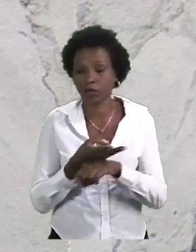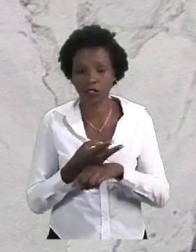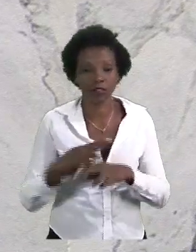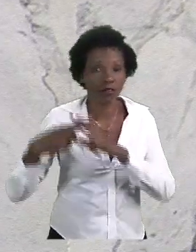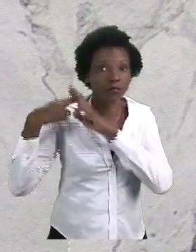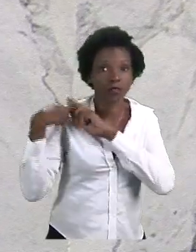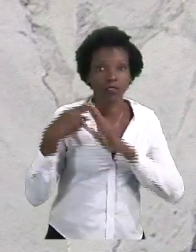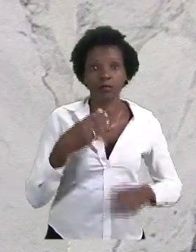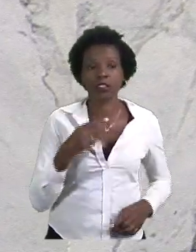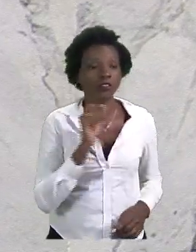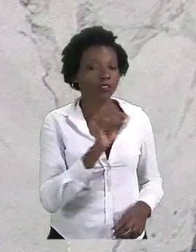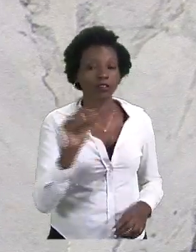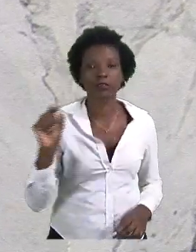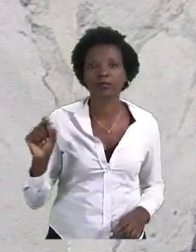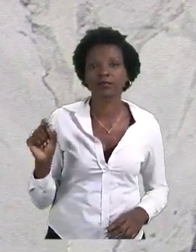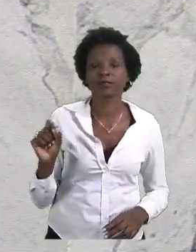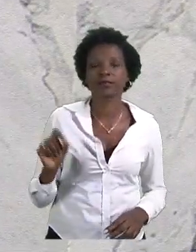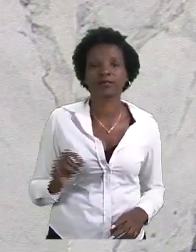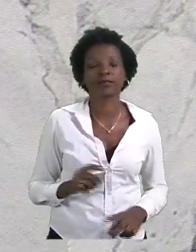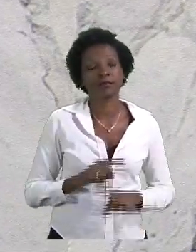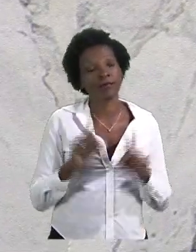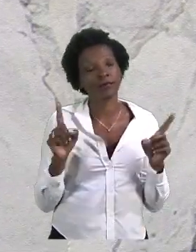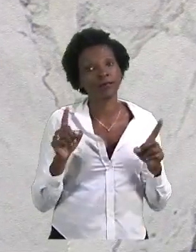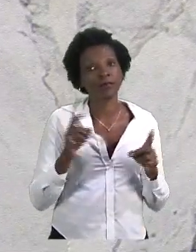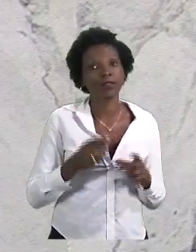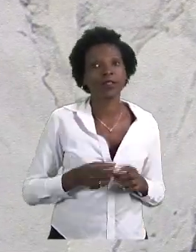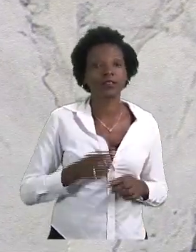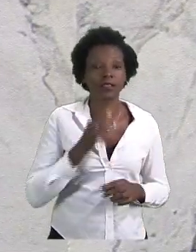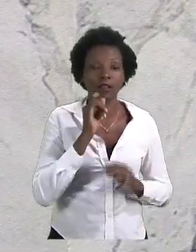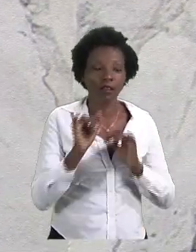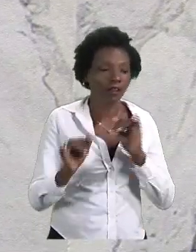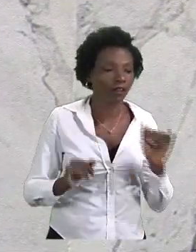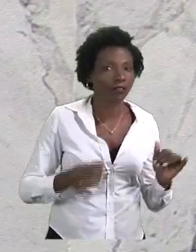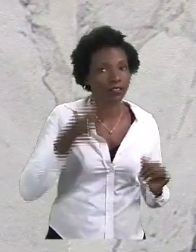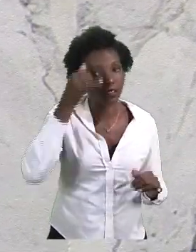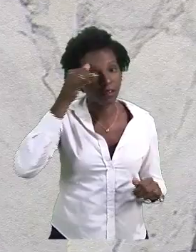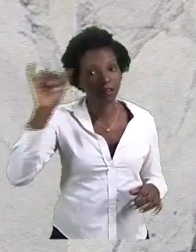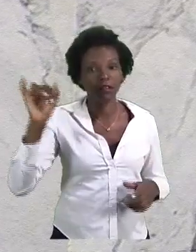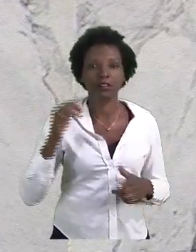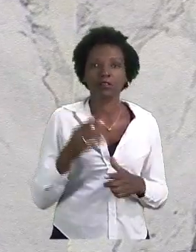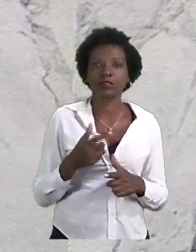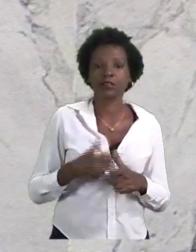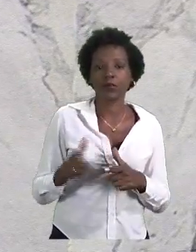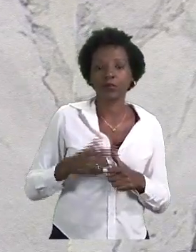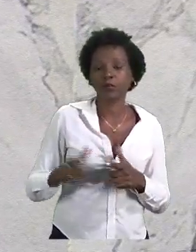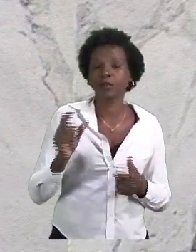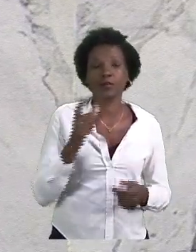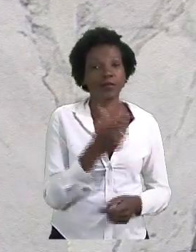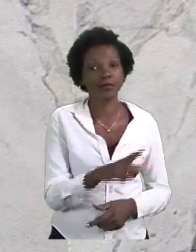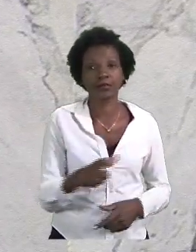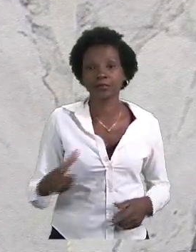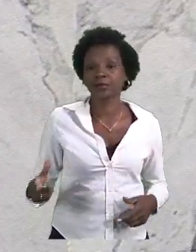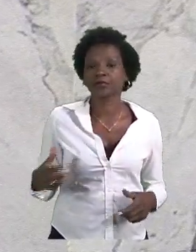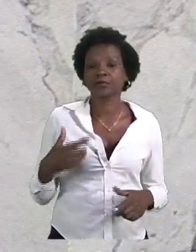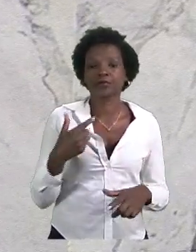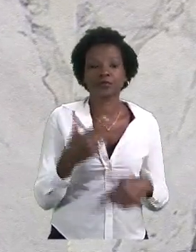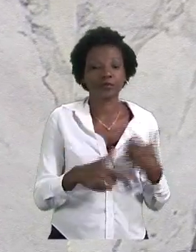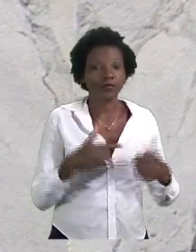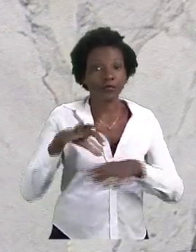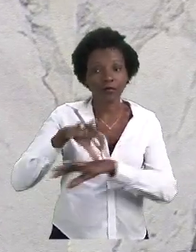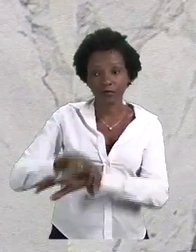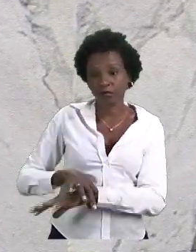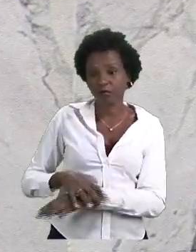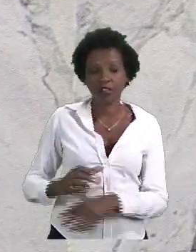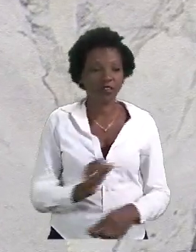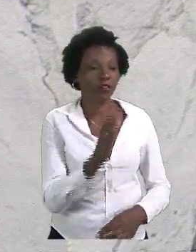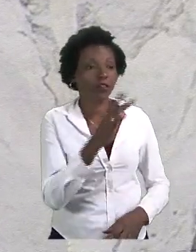desgraça. Mas a prevenção não é feita, os serviços de segurança não são valorizados, como é o caso do Corpo de Bombeiros da Polícia